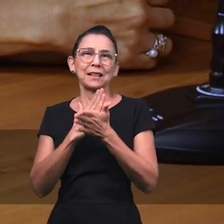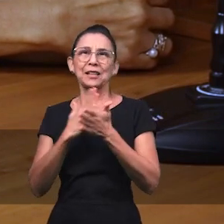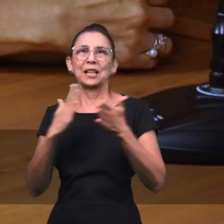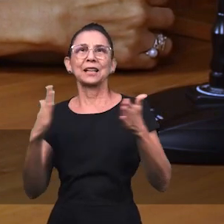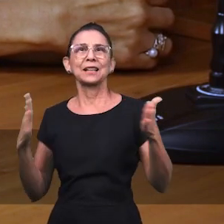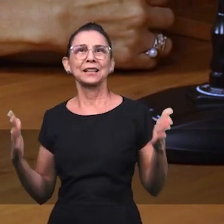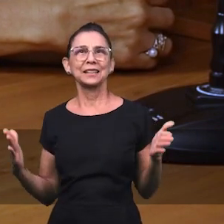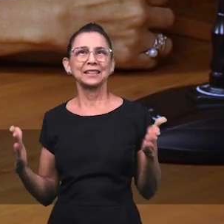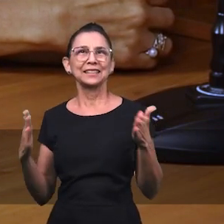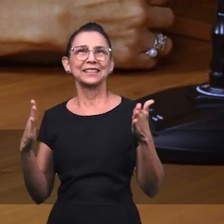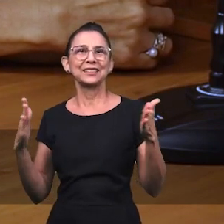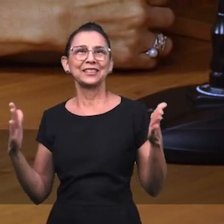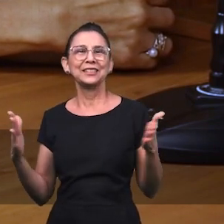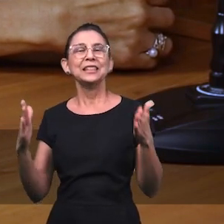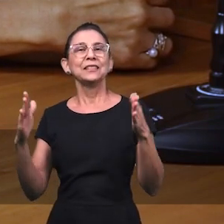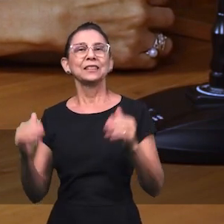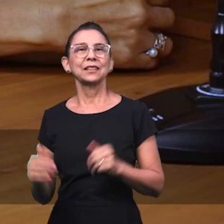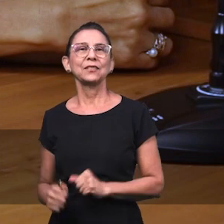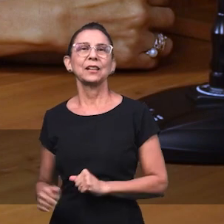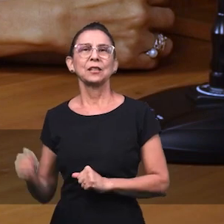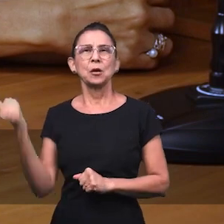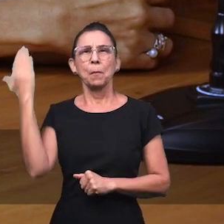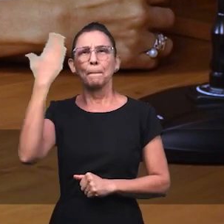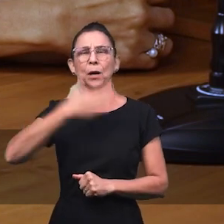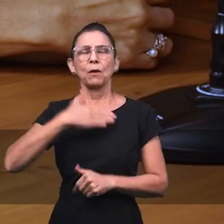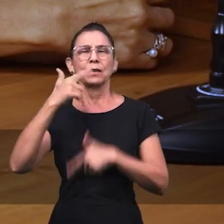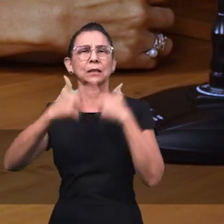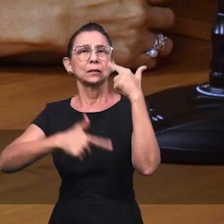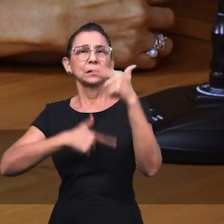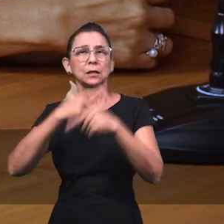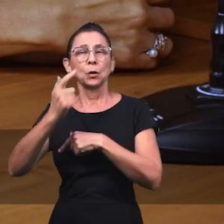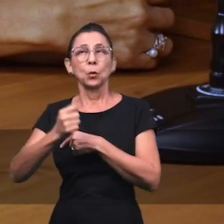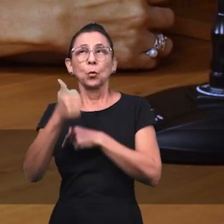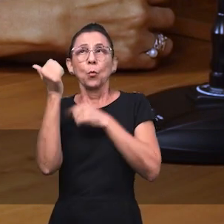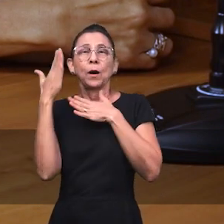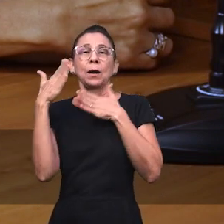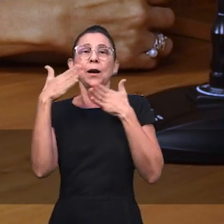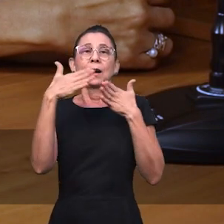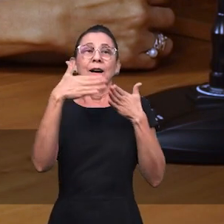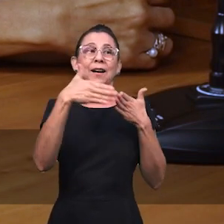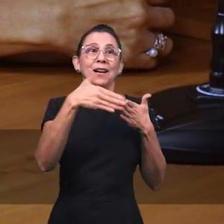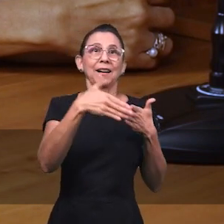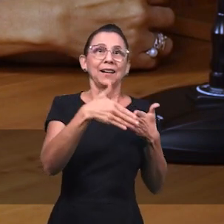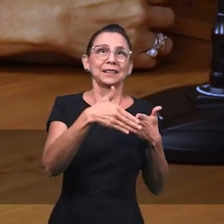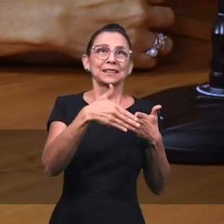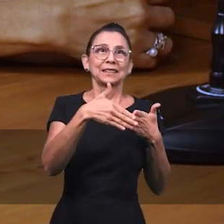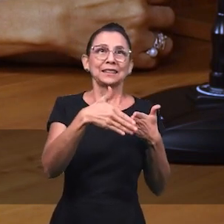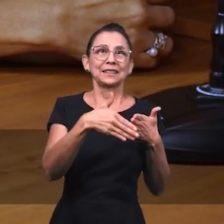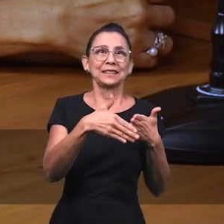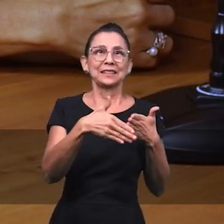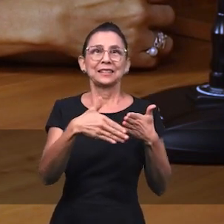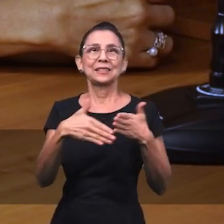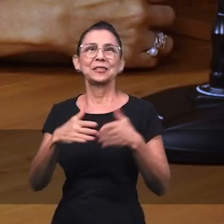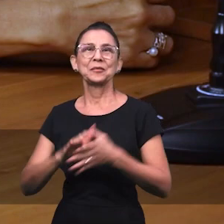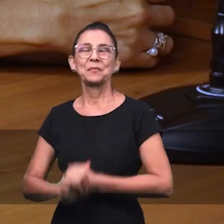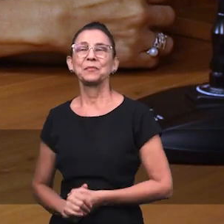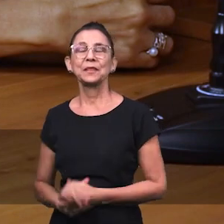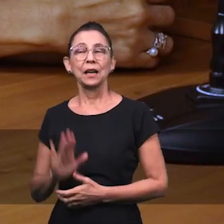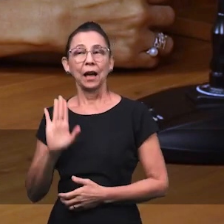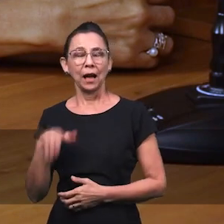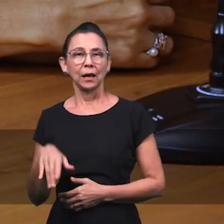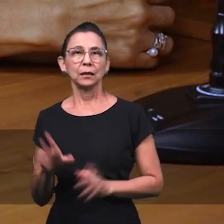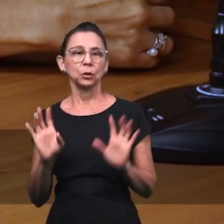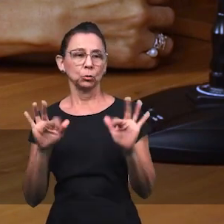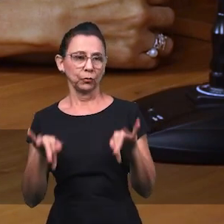mas também passaram. Tentaram nos derrubar. Aí no